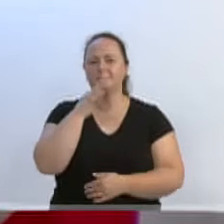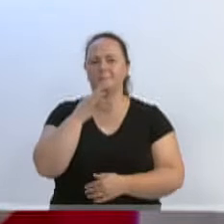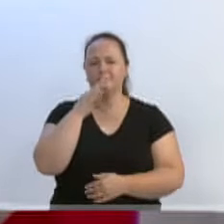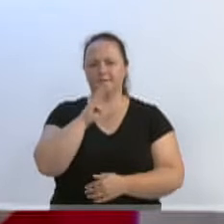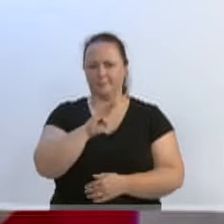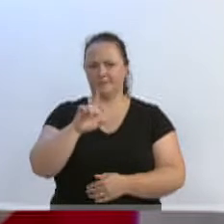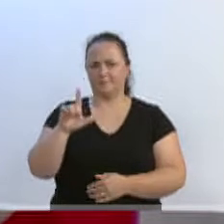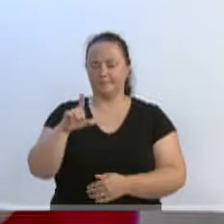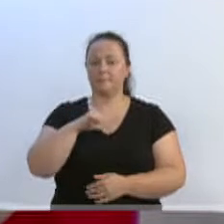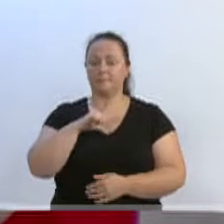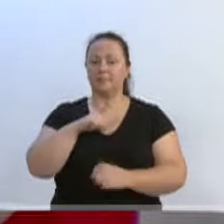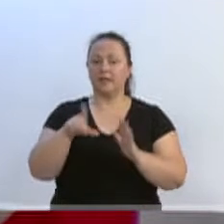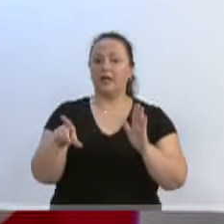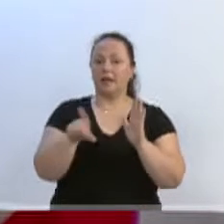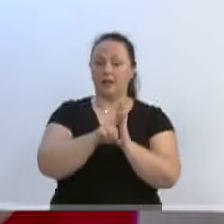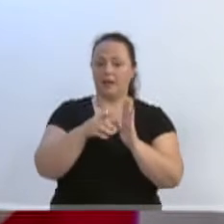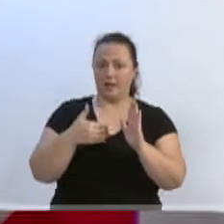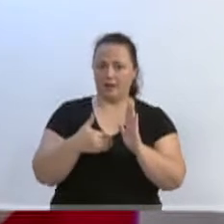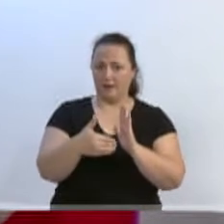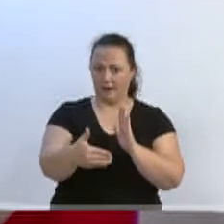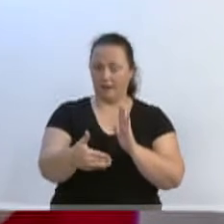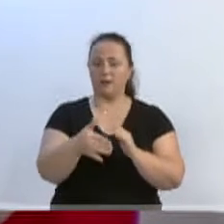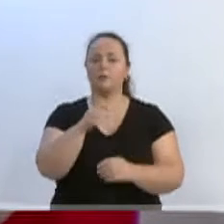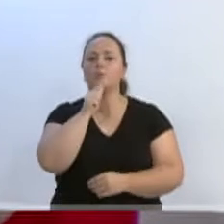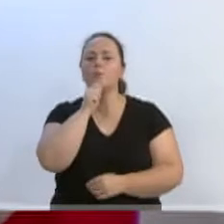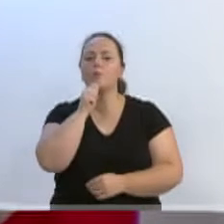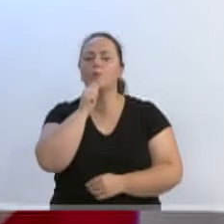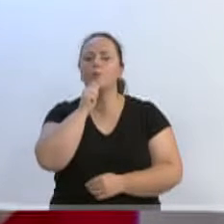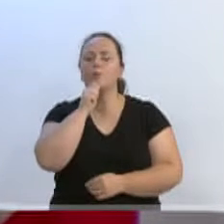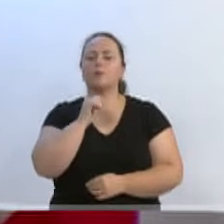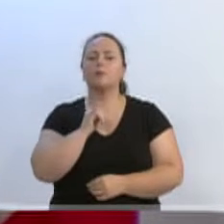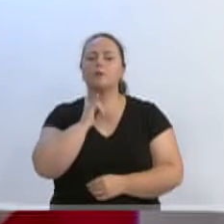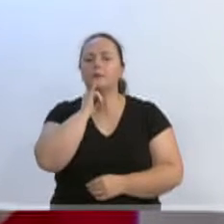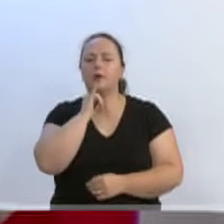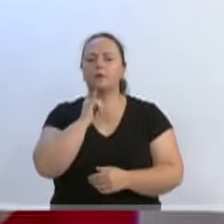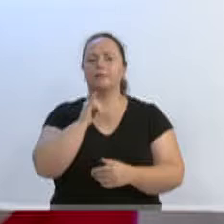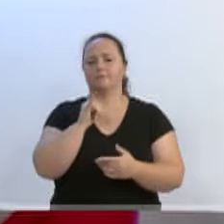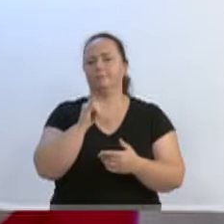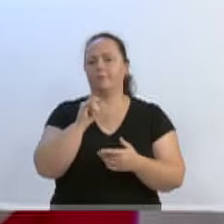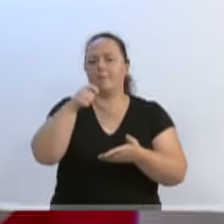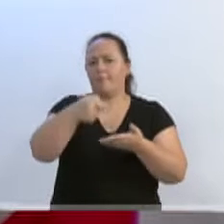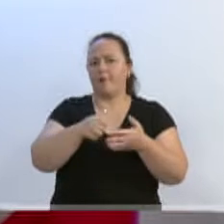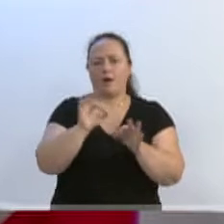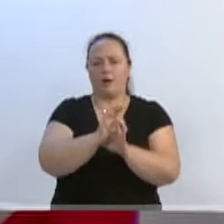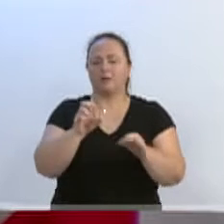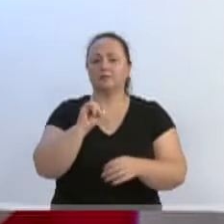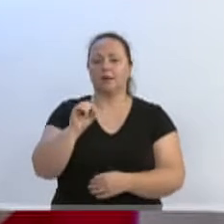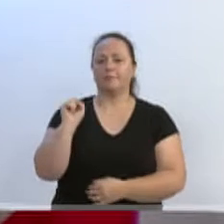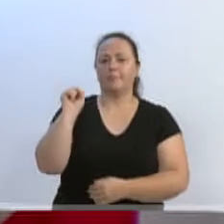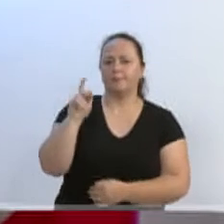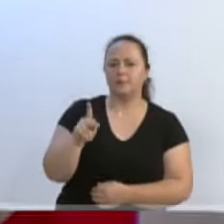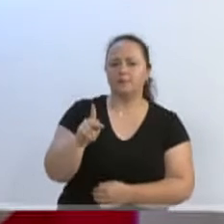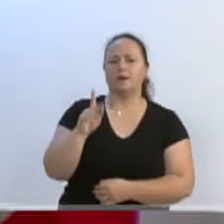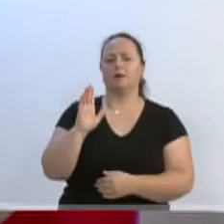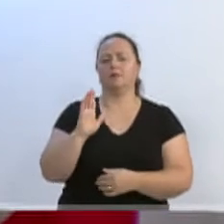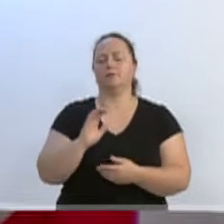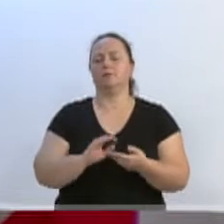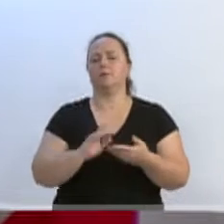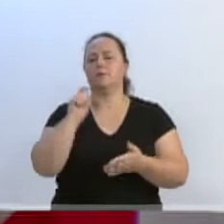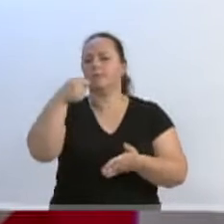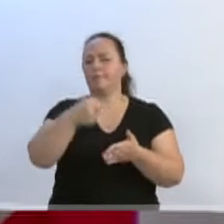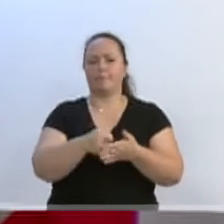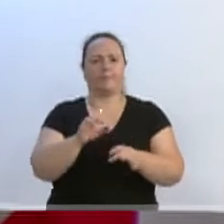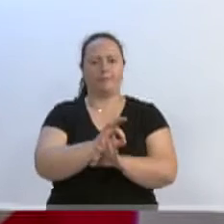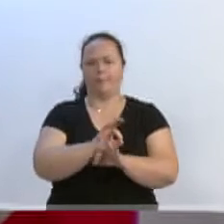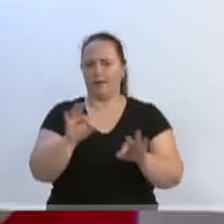existe uma lei em vigor que ela dá isenção aos aposentados e pensionistas de pagar o seu